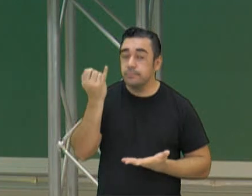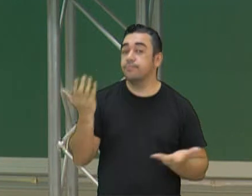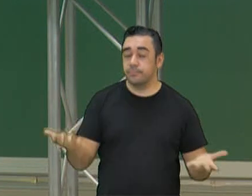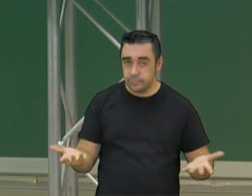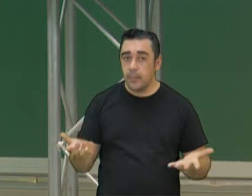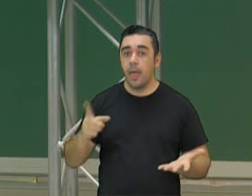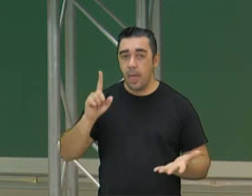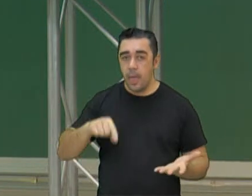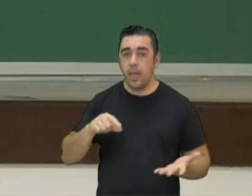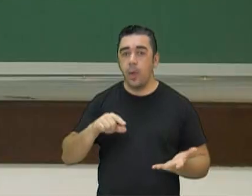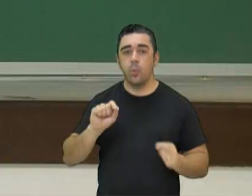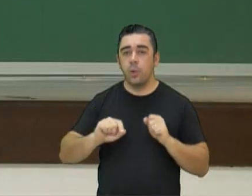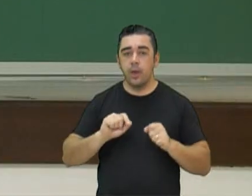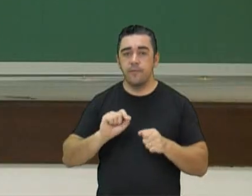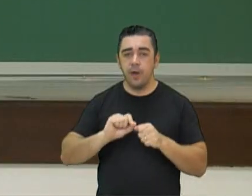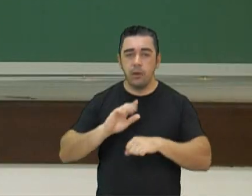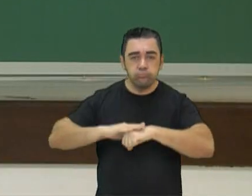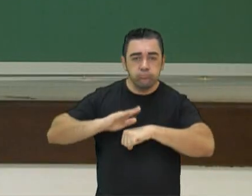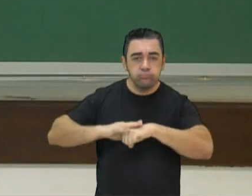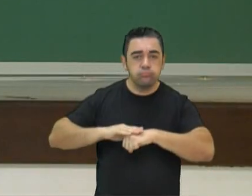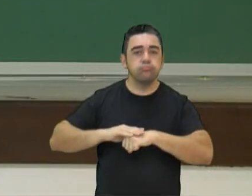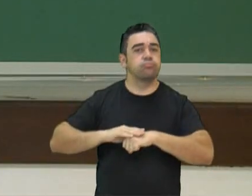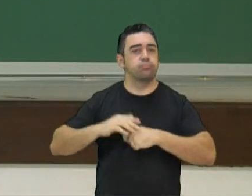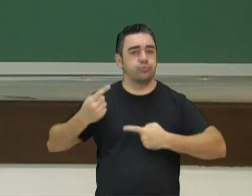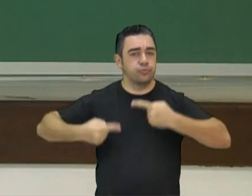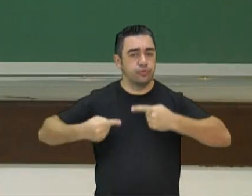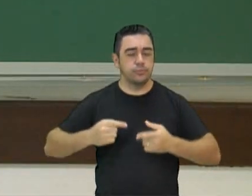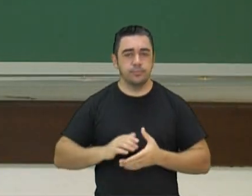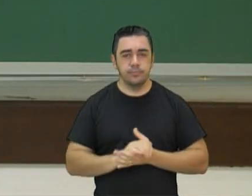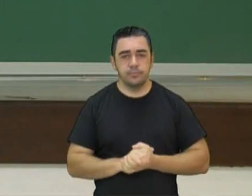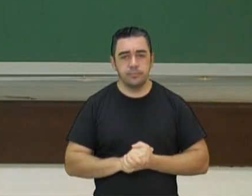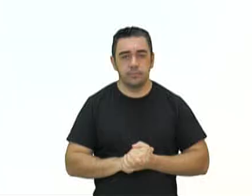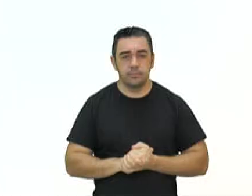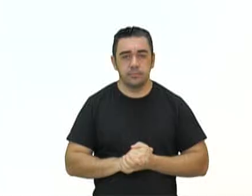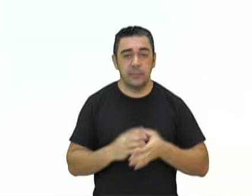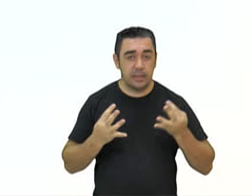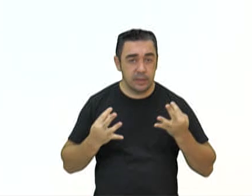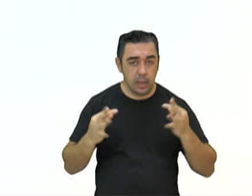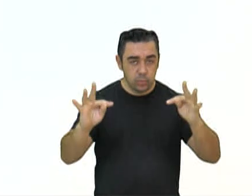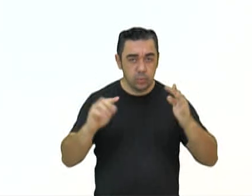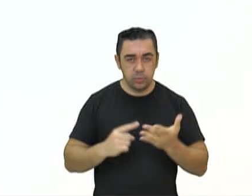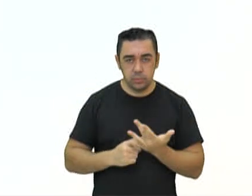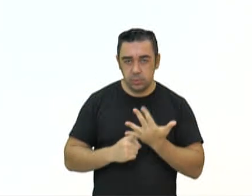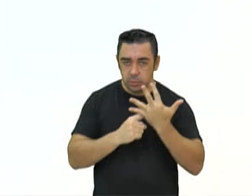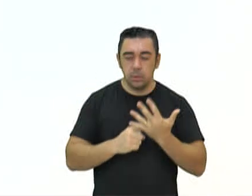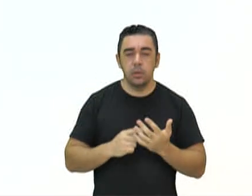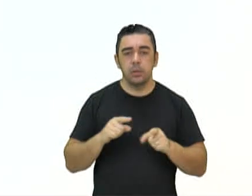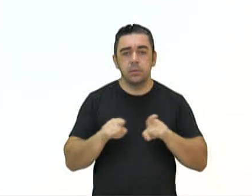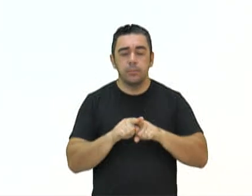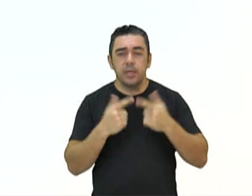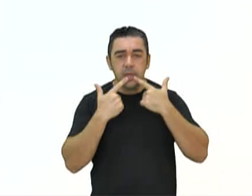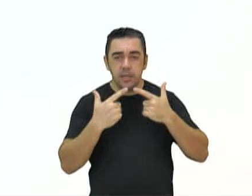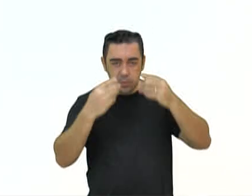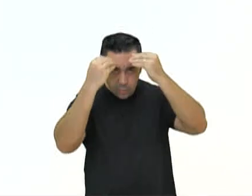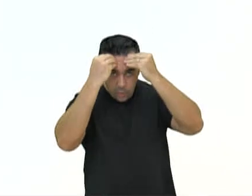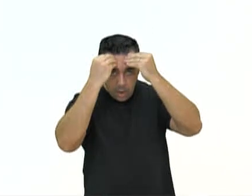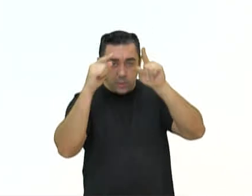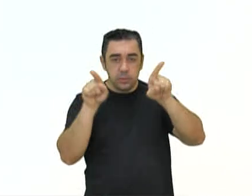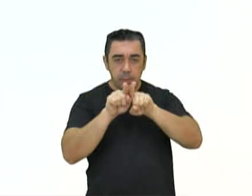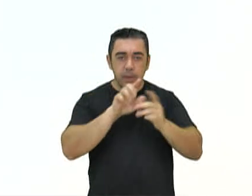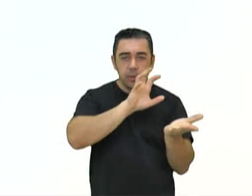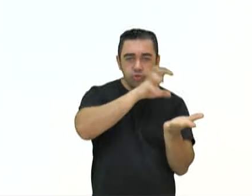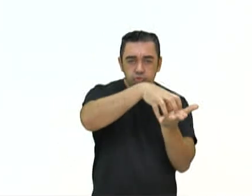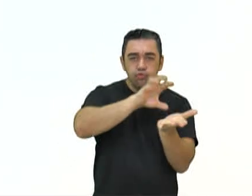ato político mesmo. As tecnologias, assim como a linguagem e as instituições